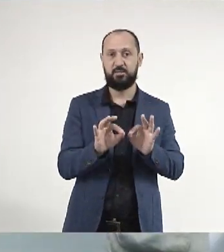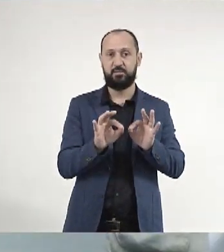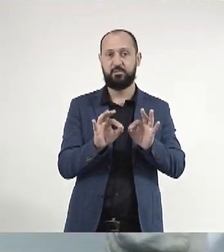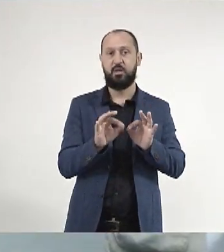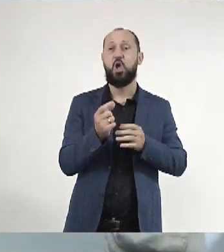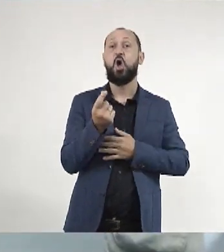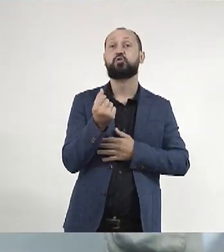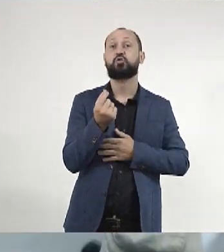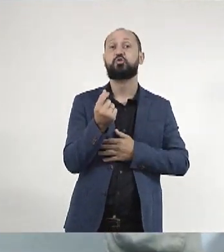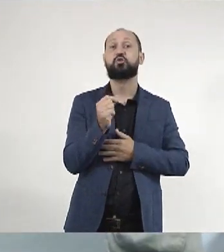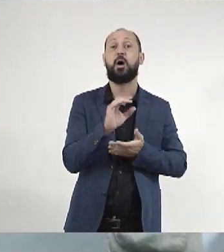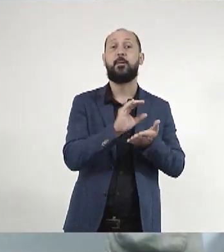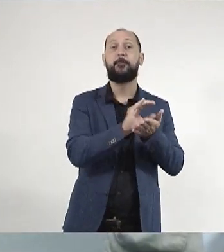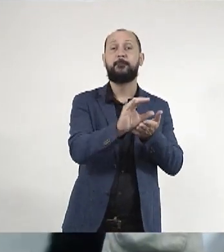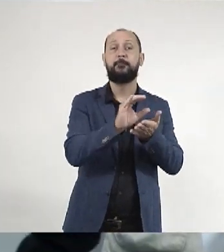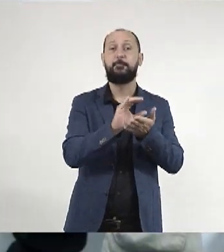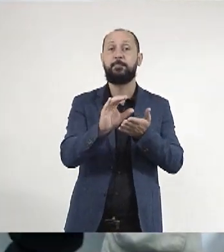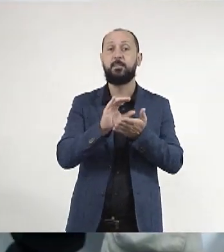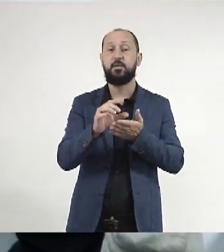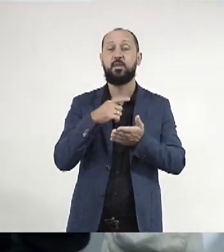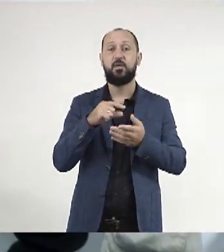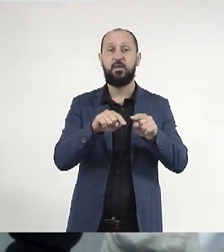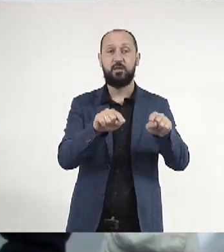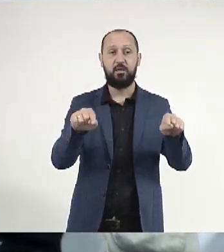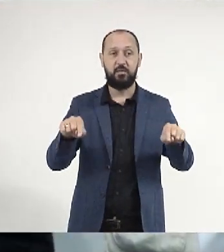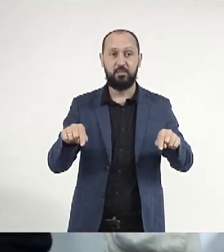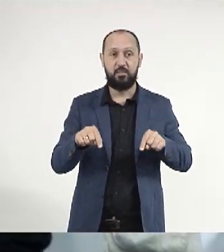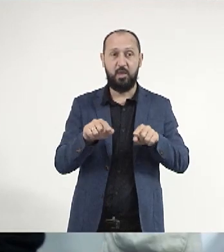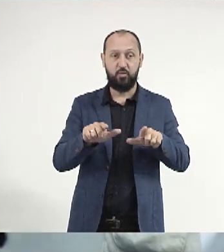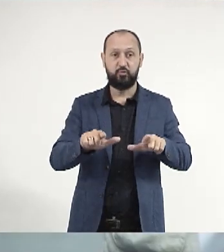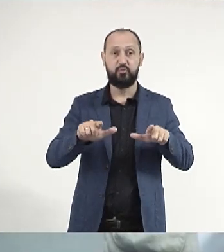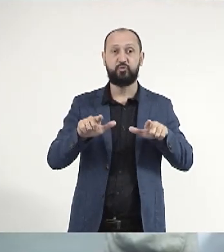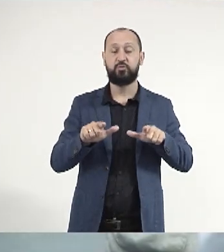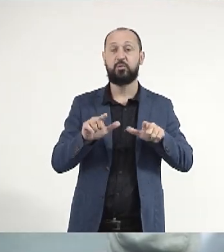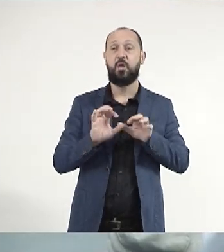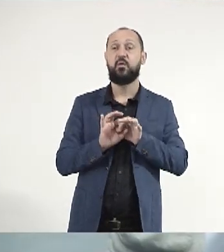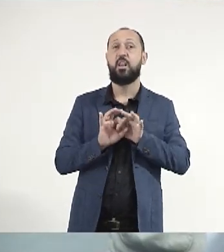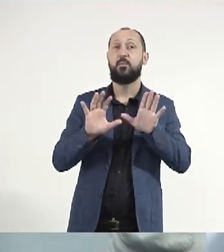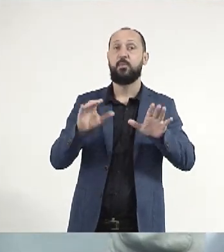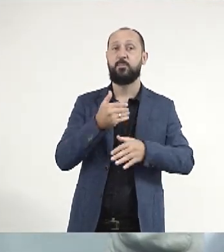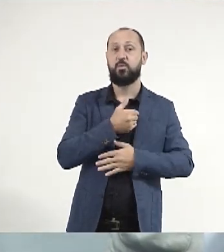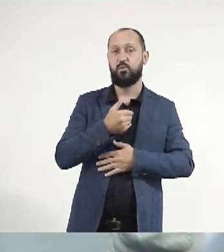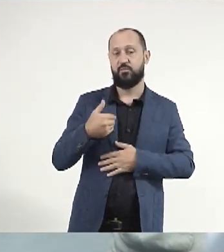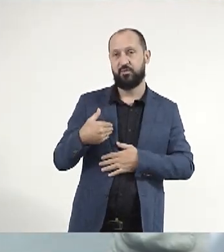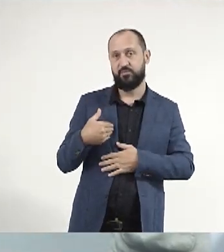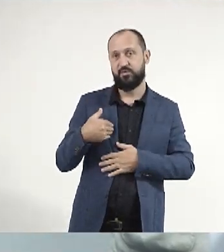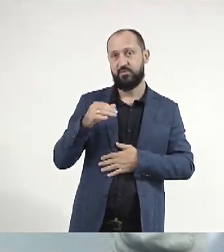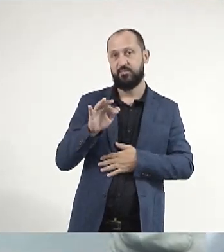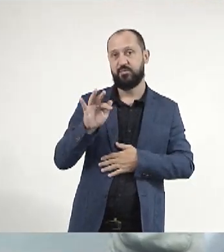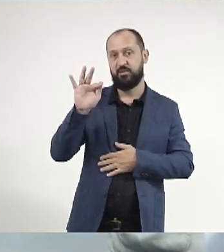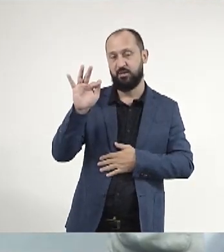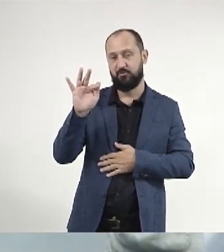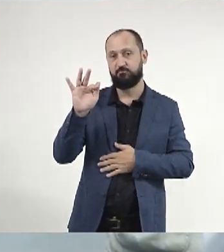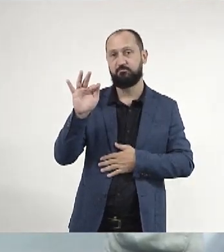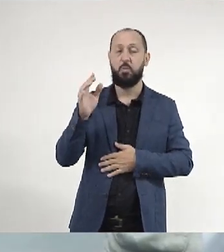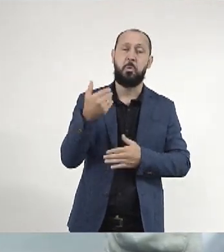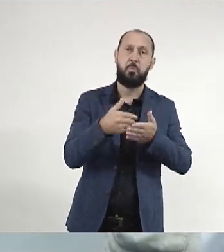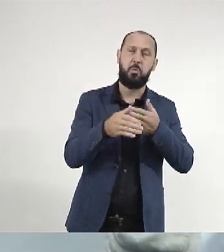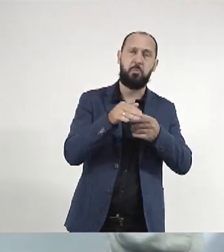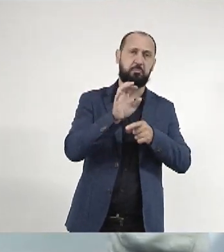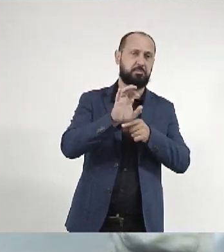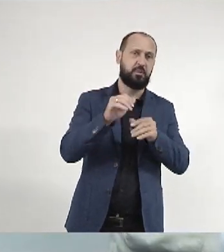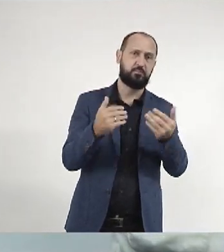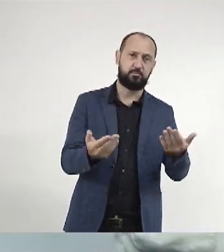em dinheiro para aquele que é o possuidor de títulos concedidos pelo governo federal ou do governo do Estado.